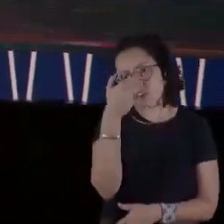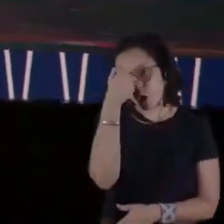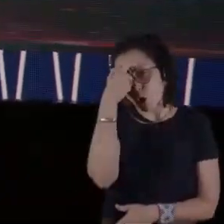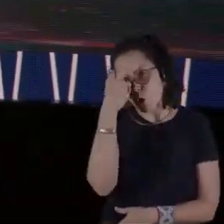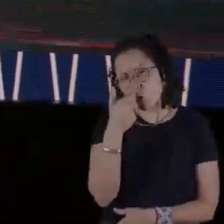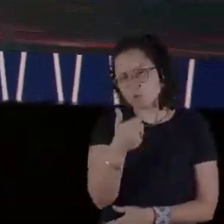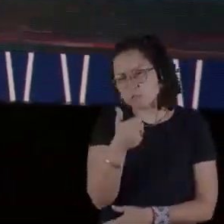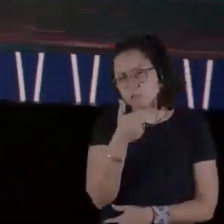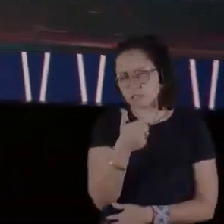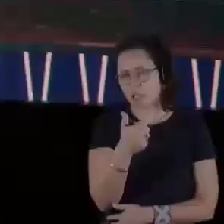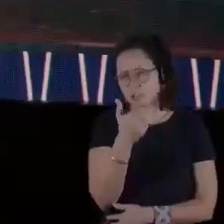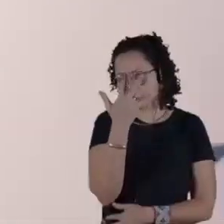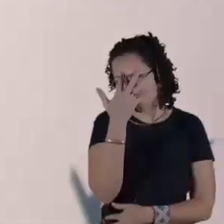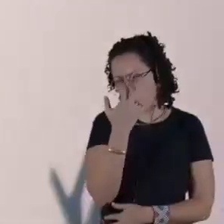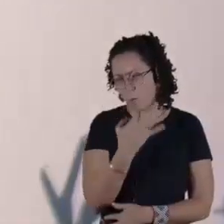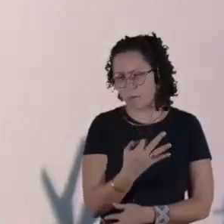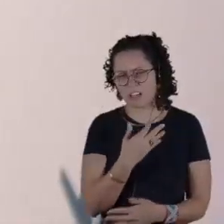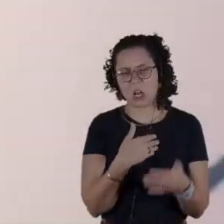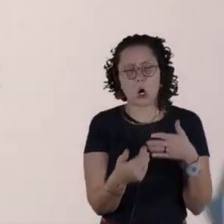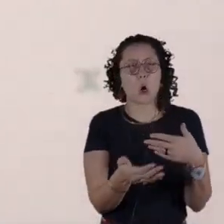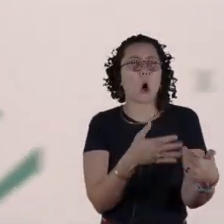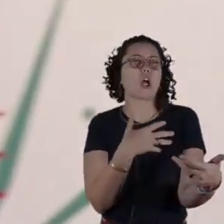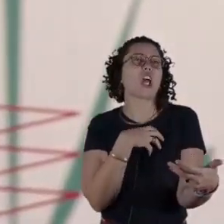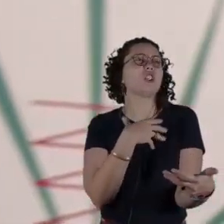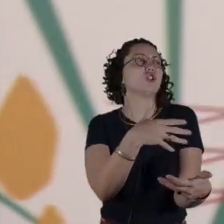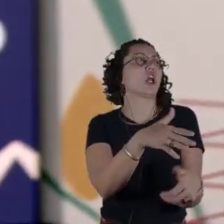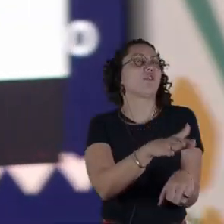isso não se pode fazer de qualquer jeito.